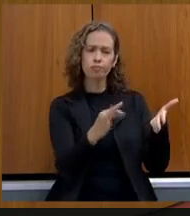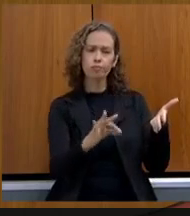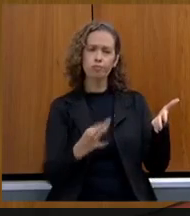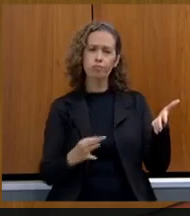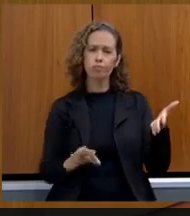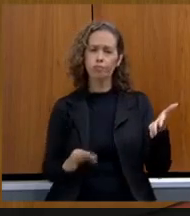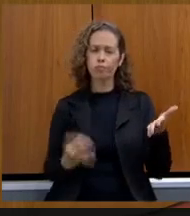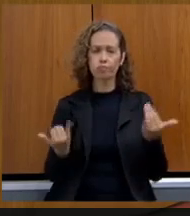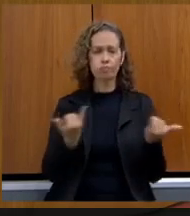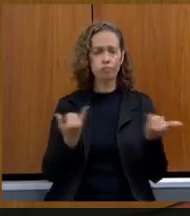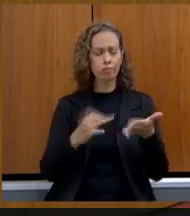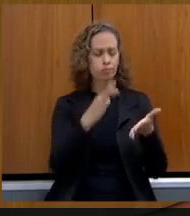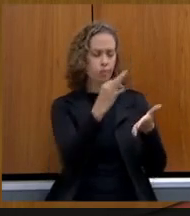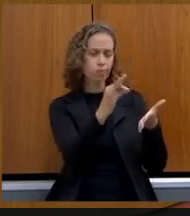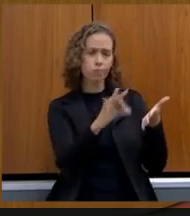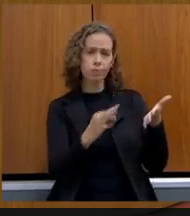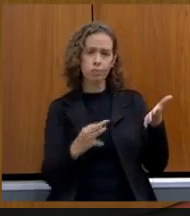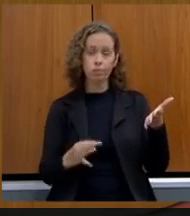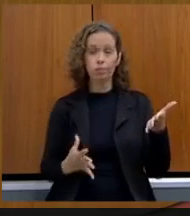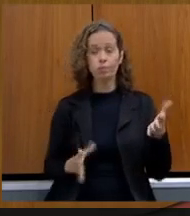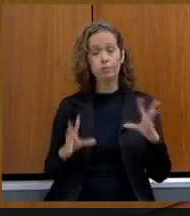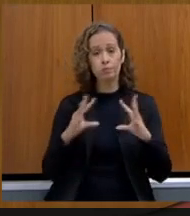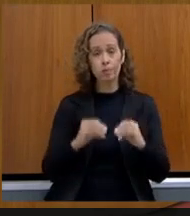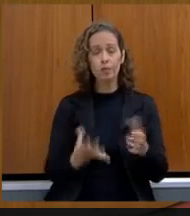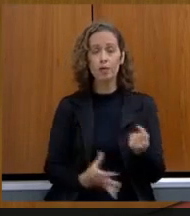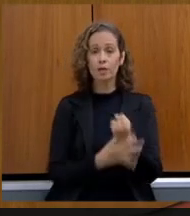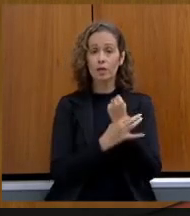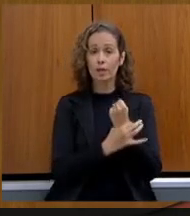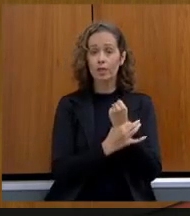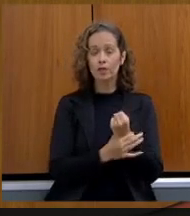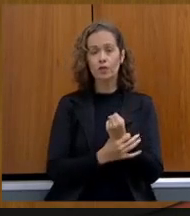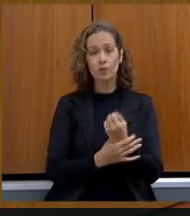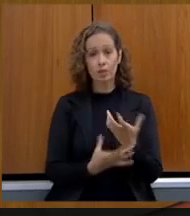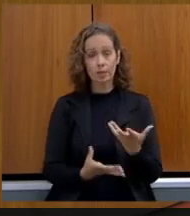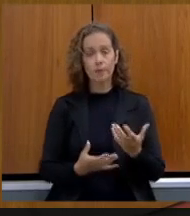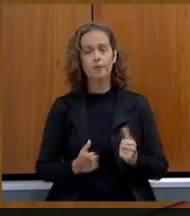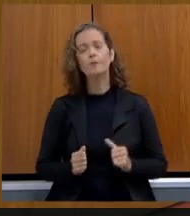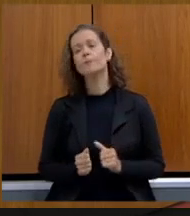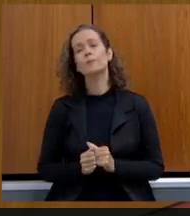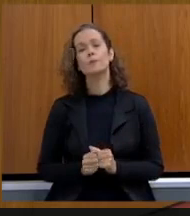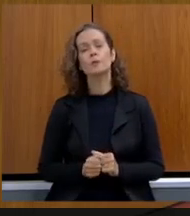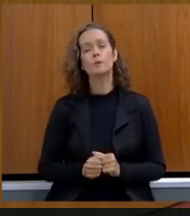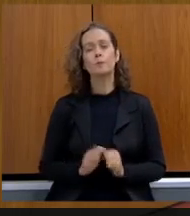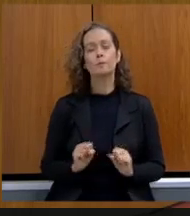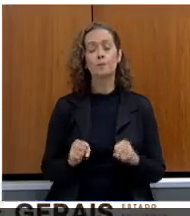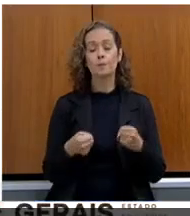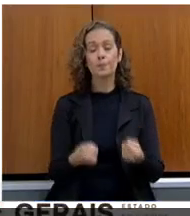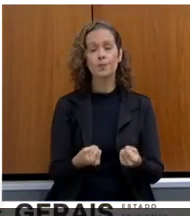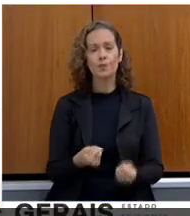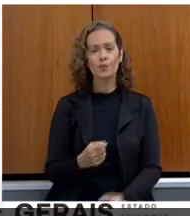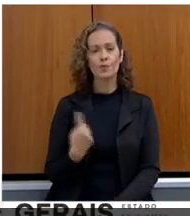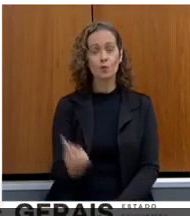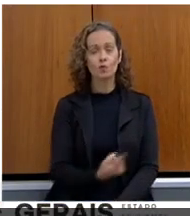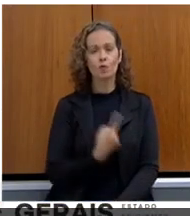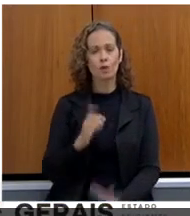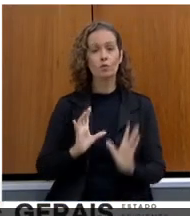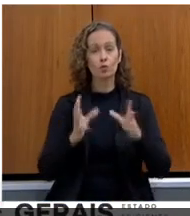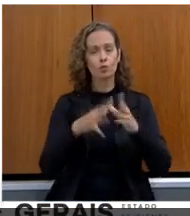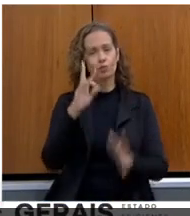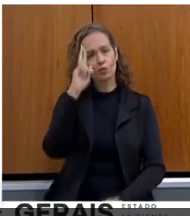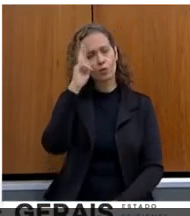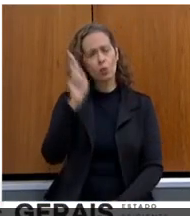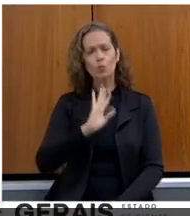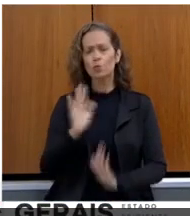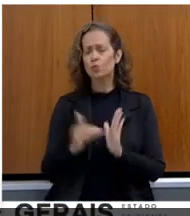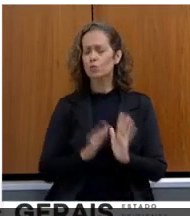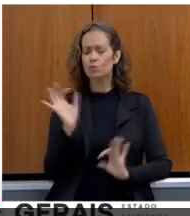fizemos esse check list para garantir muito a segurança dos nossos diretores de que tudo fosse preparado de acordo com o